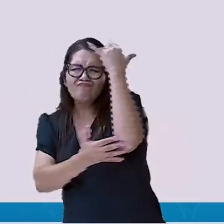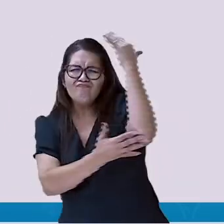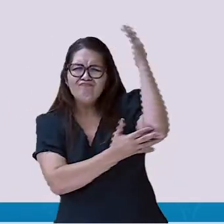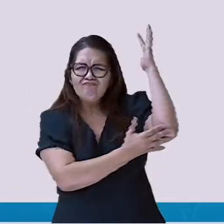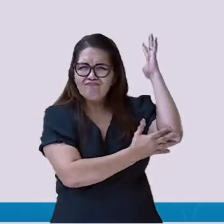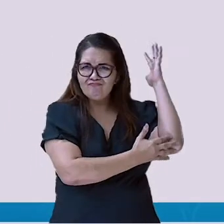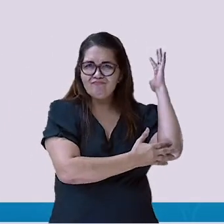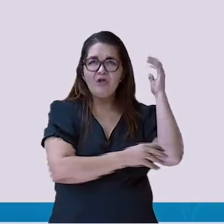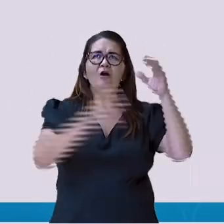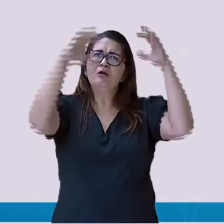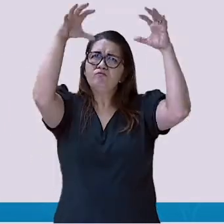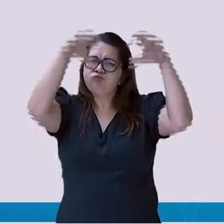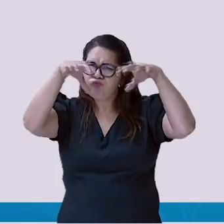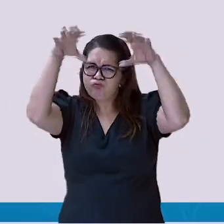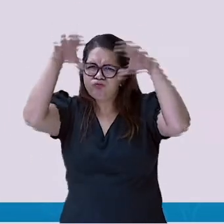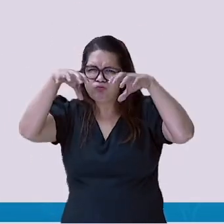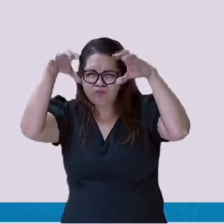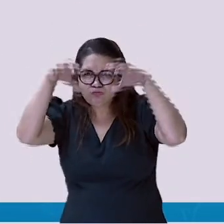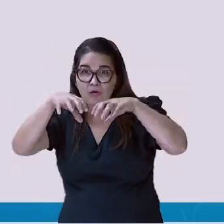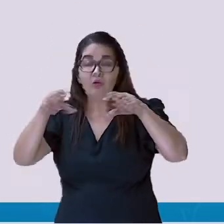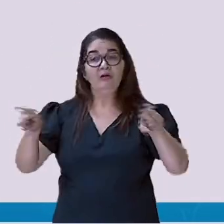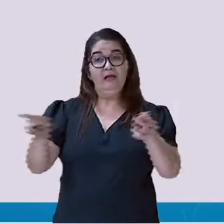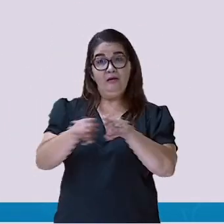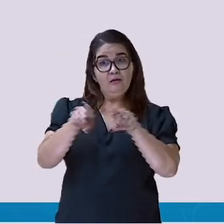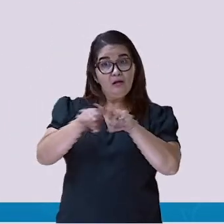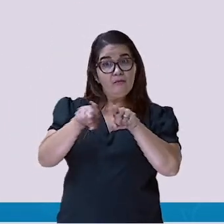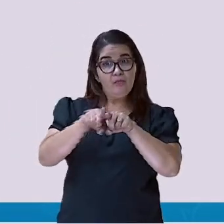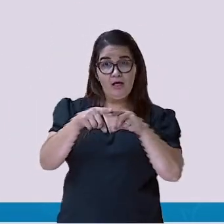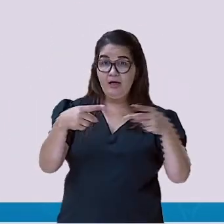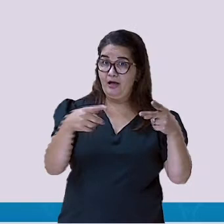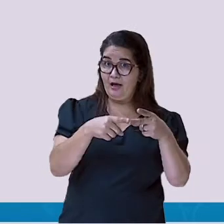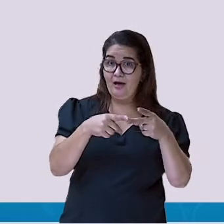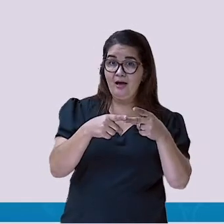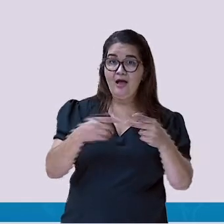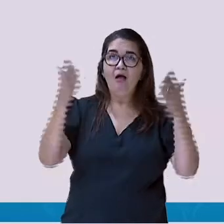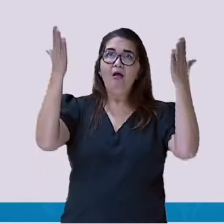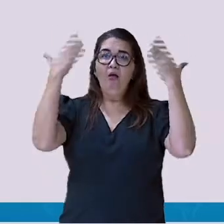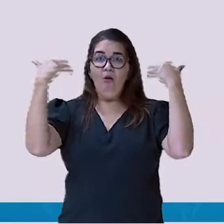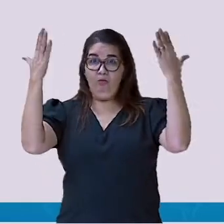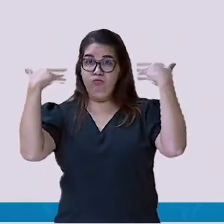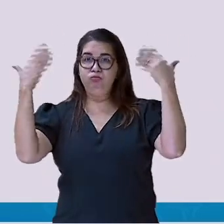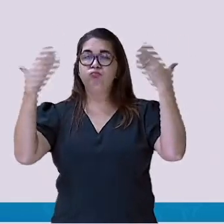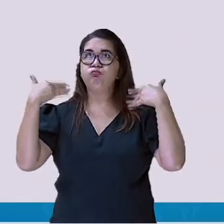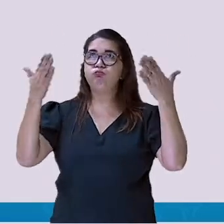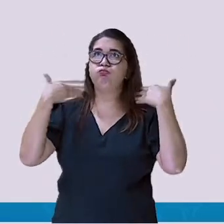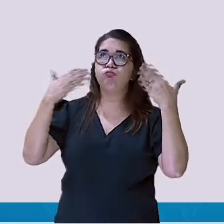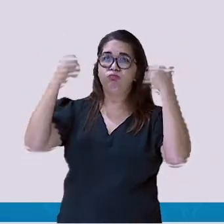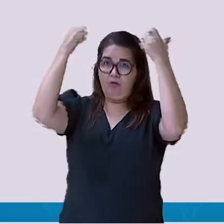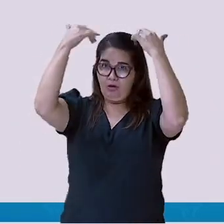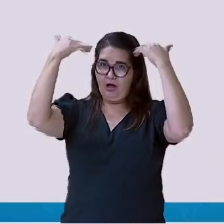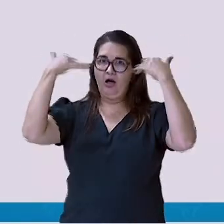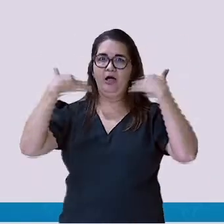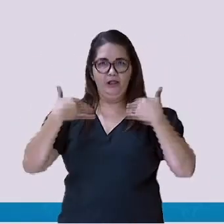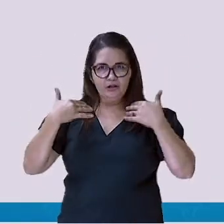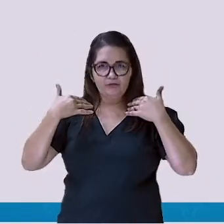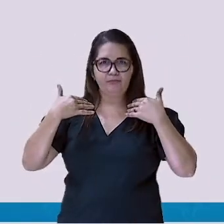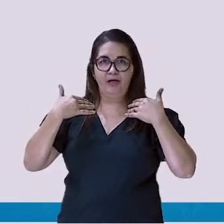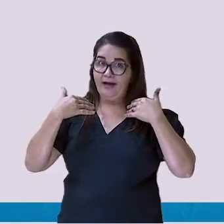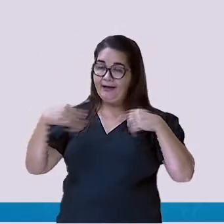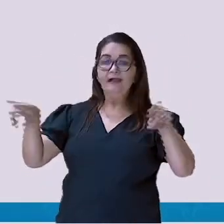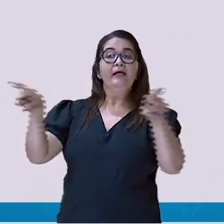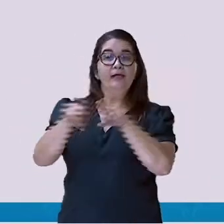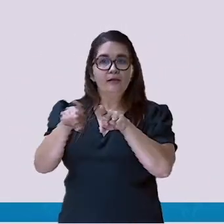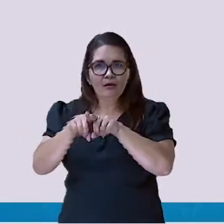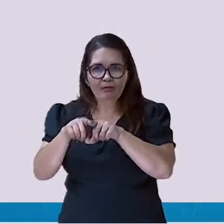umidade e é quente, né? Ela apresenta espécies de grande porte, as características principais são